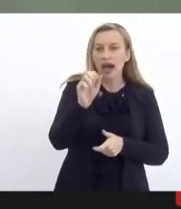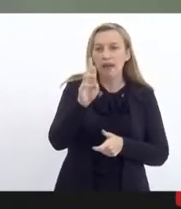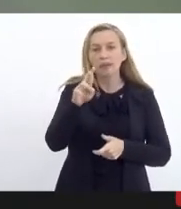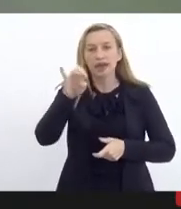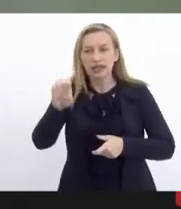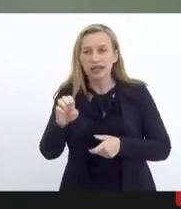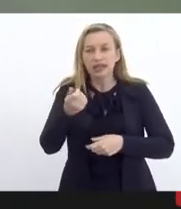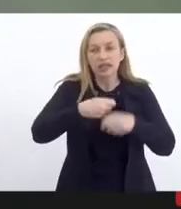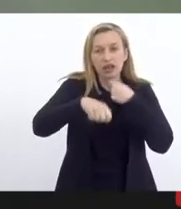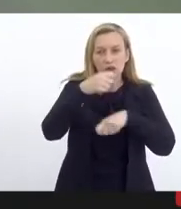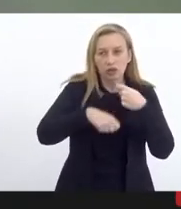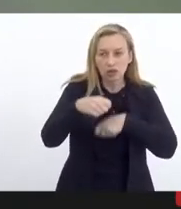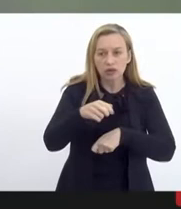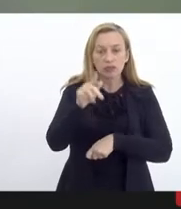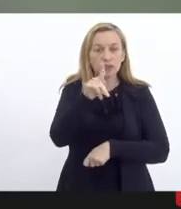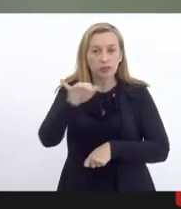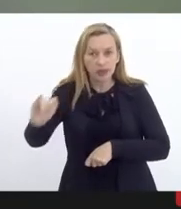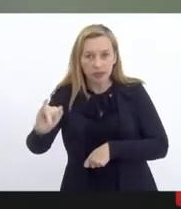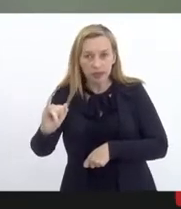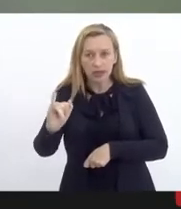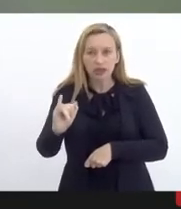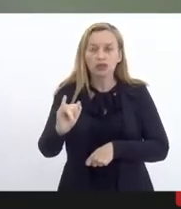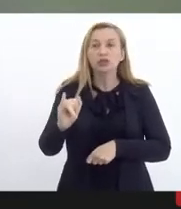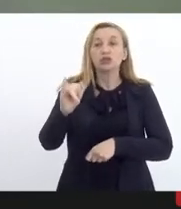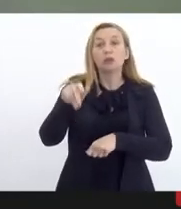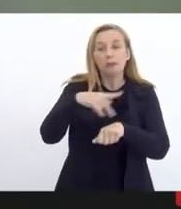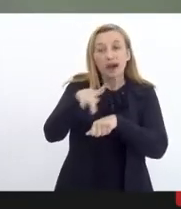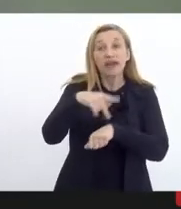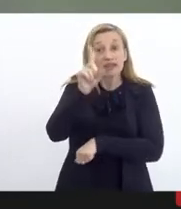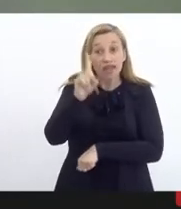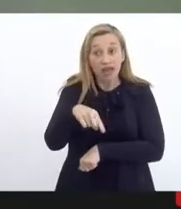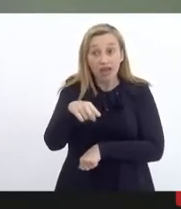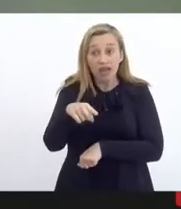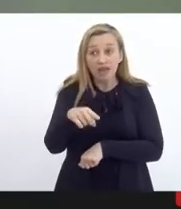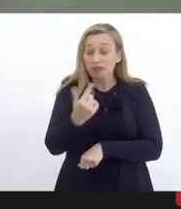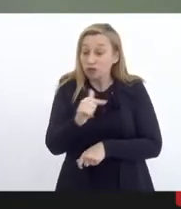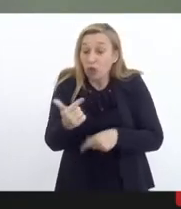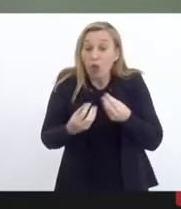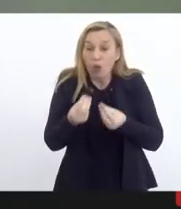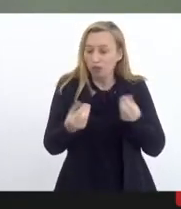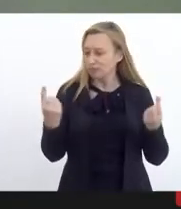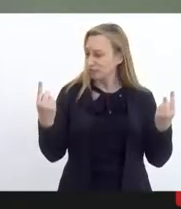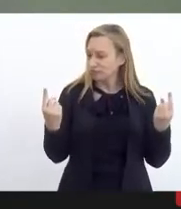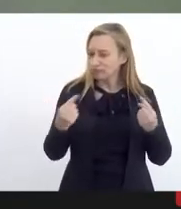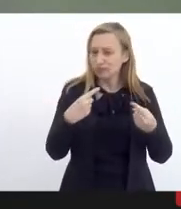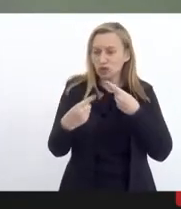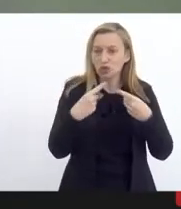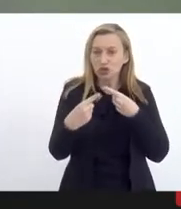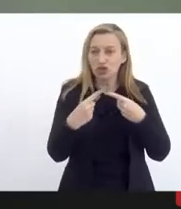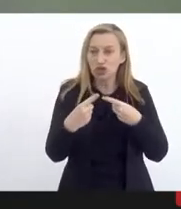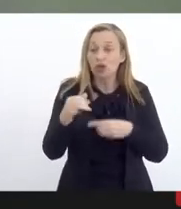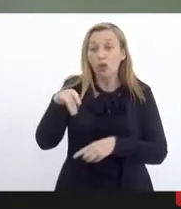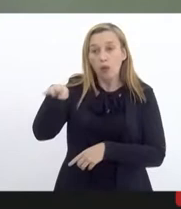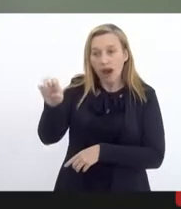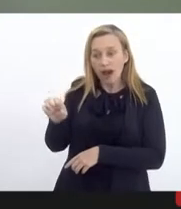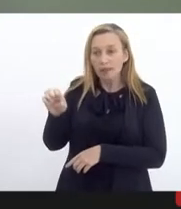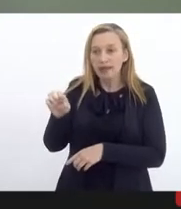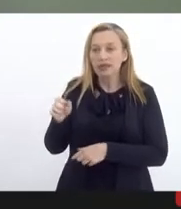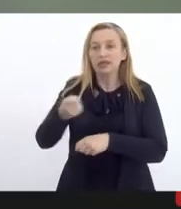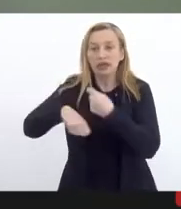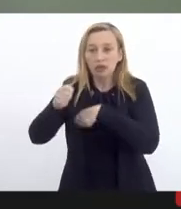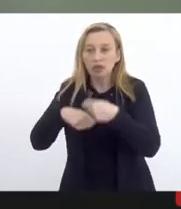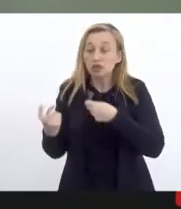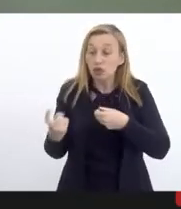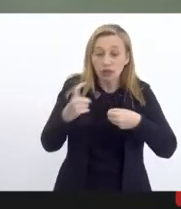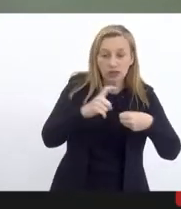do agronegócio para o PIB do país é indiscutível. O agronegócio foi e voltará a ser, sem